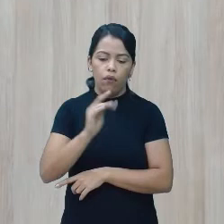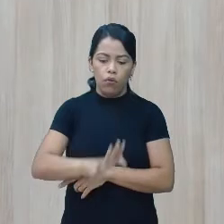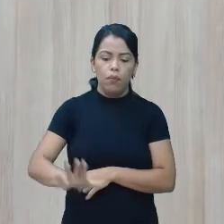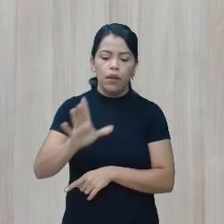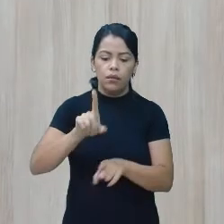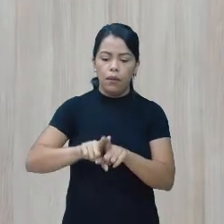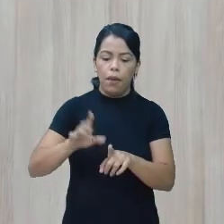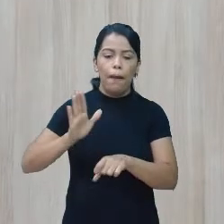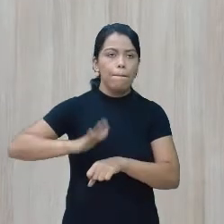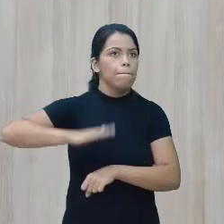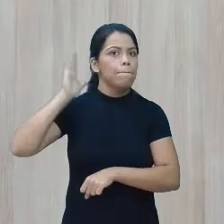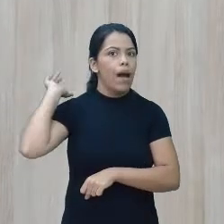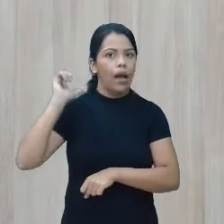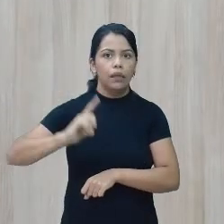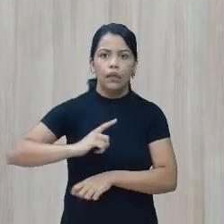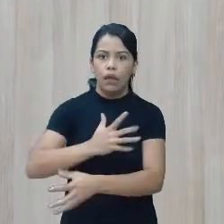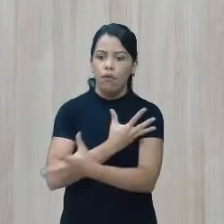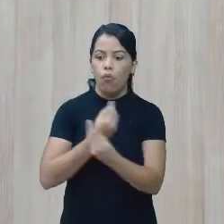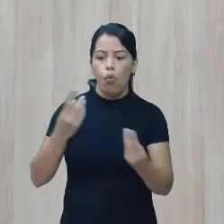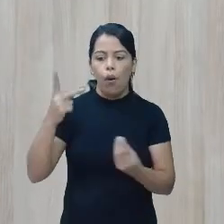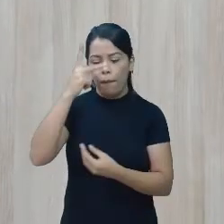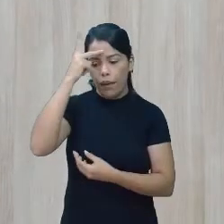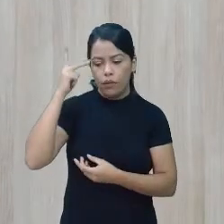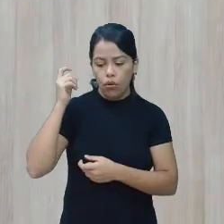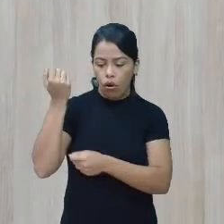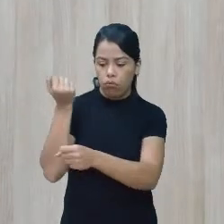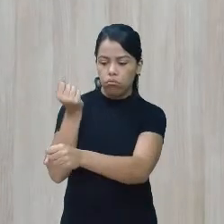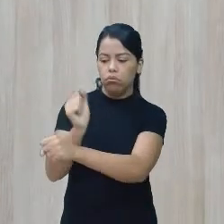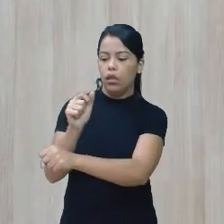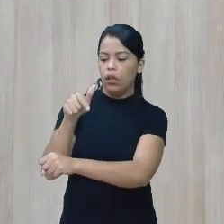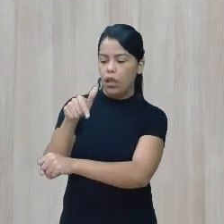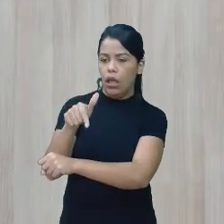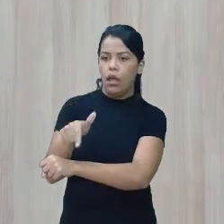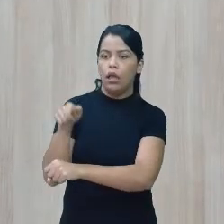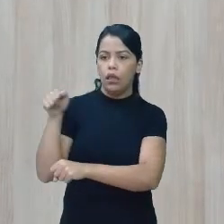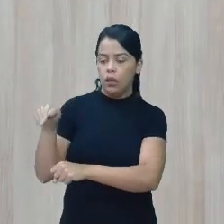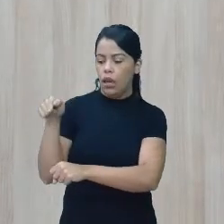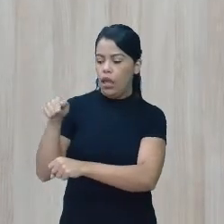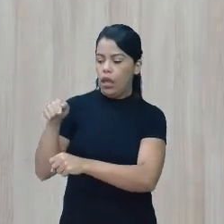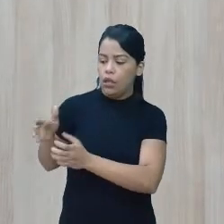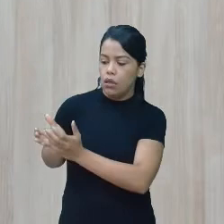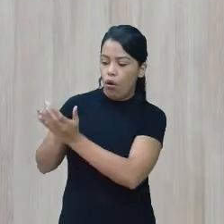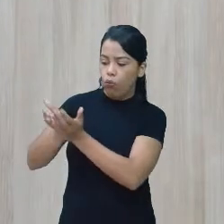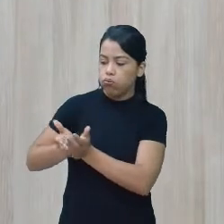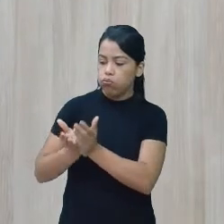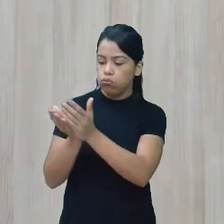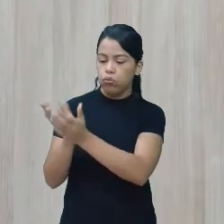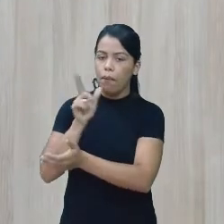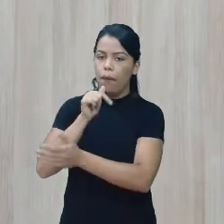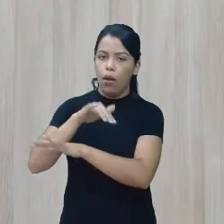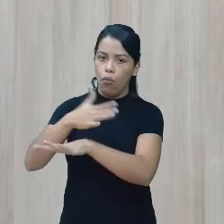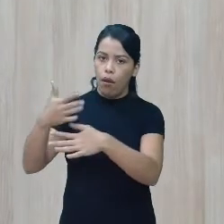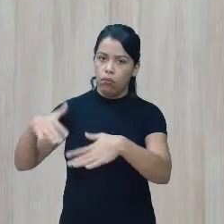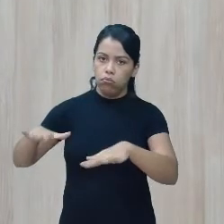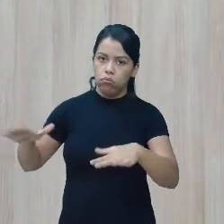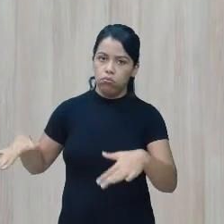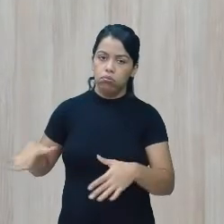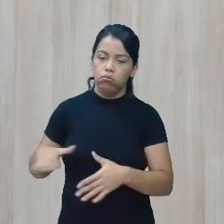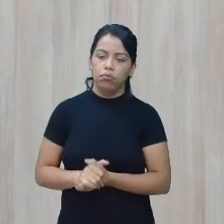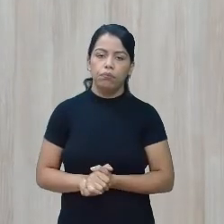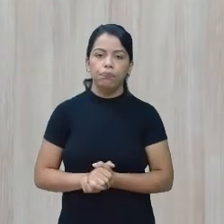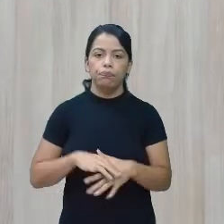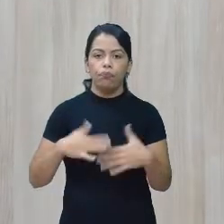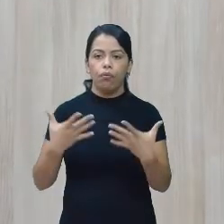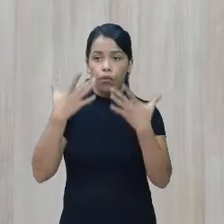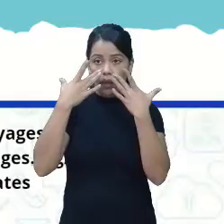receberam pessoas escravizadas desse circuito, tá certo, atlântico de pessoas escravizadas, tá? Aí eu vou